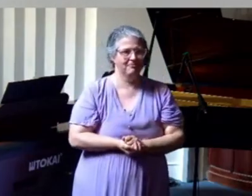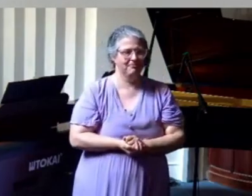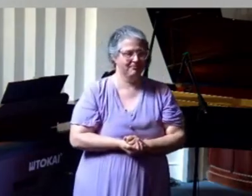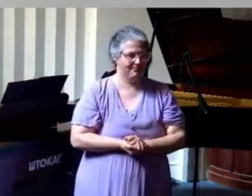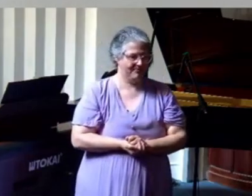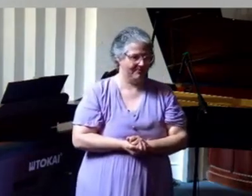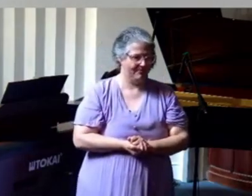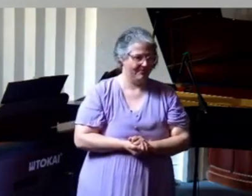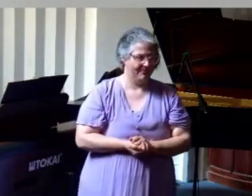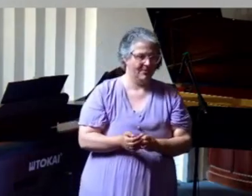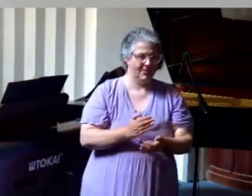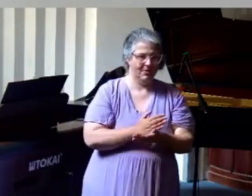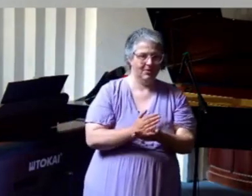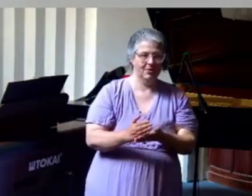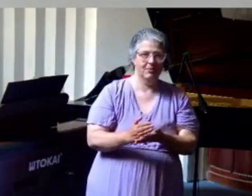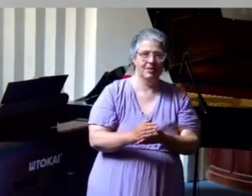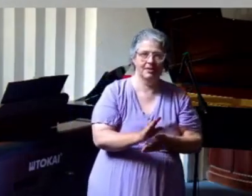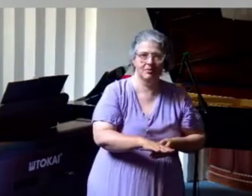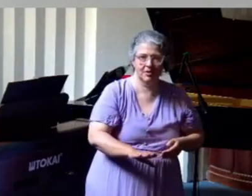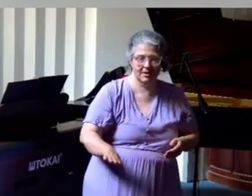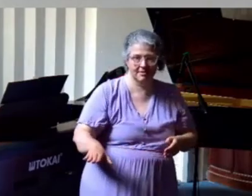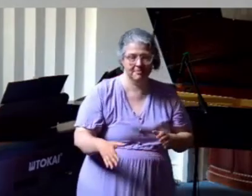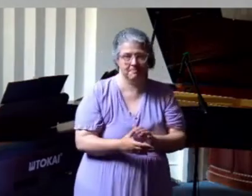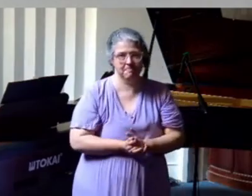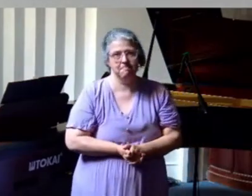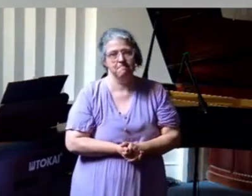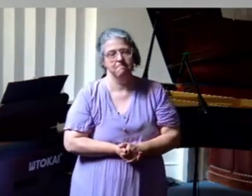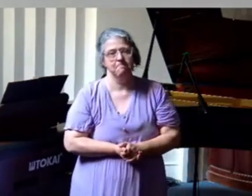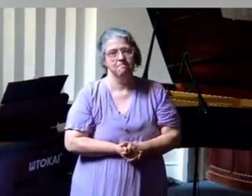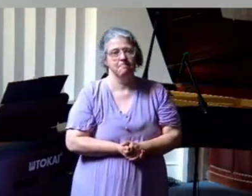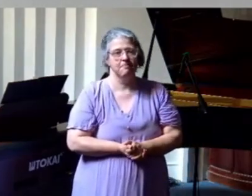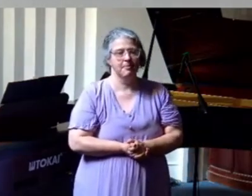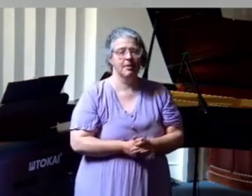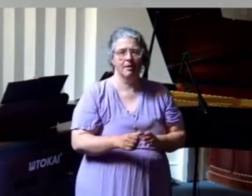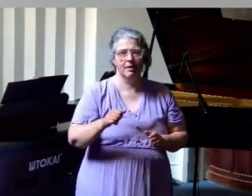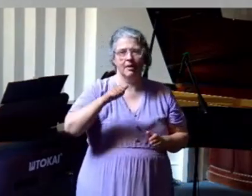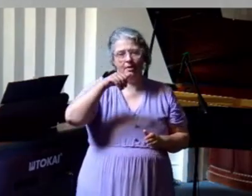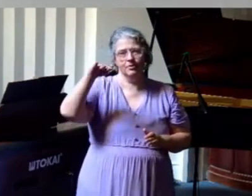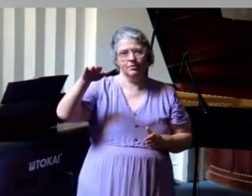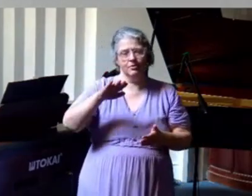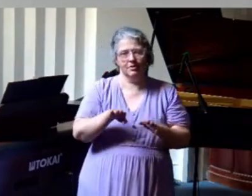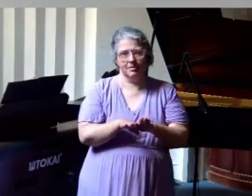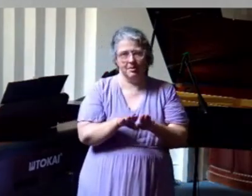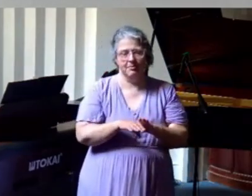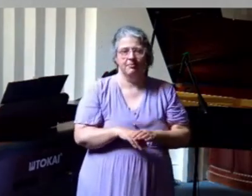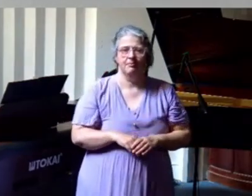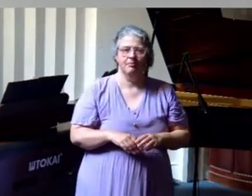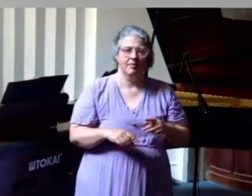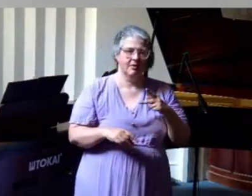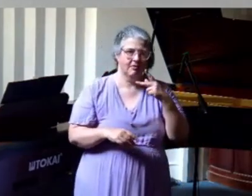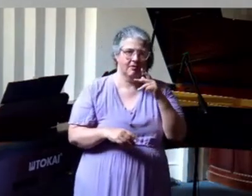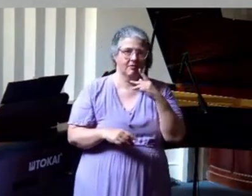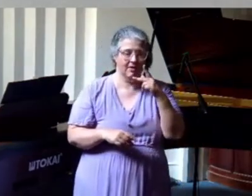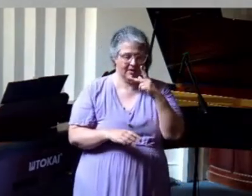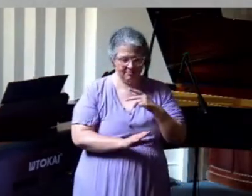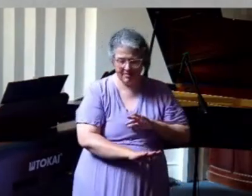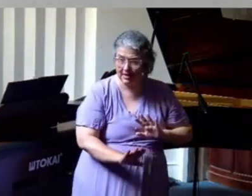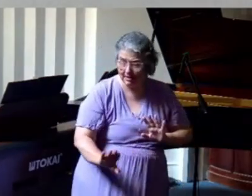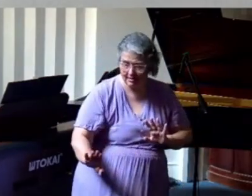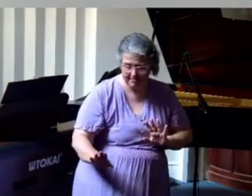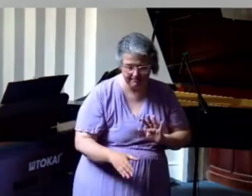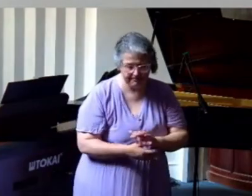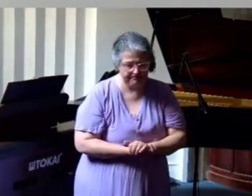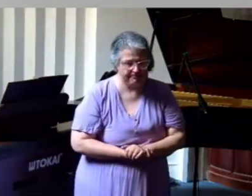nós conversamos com as nossas crianças e pensamos aqui com os adultos também. E eu quero começar, então, conversando assim com as nossas